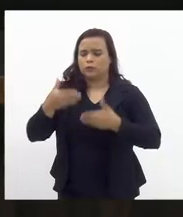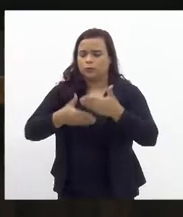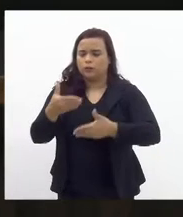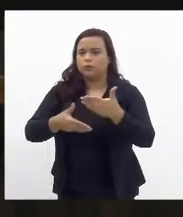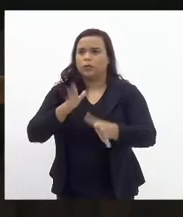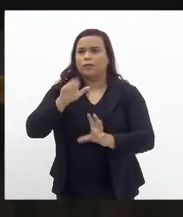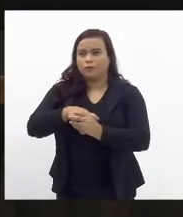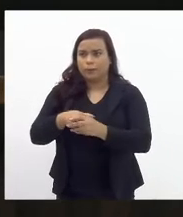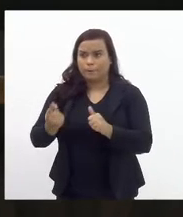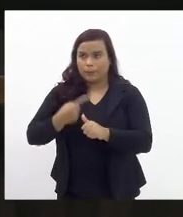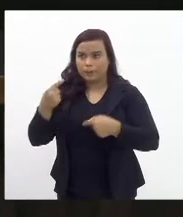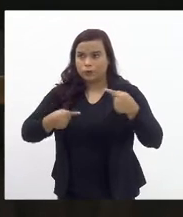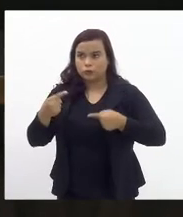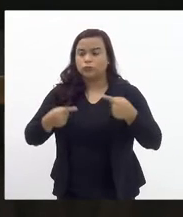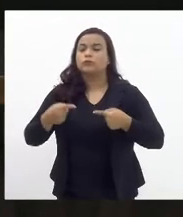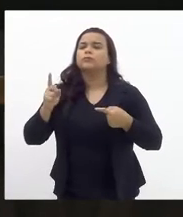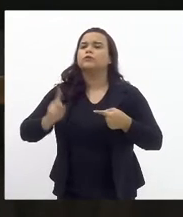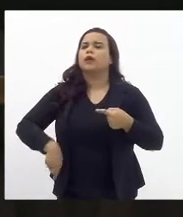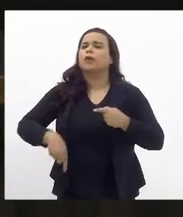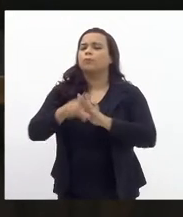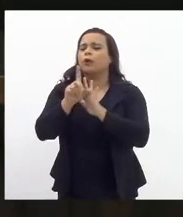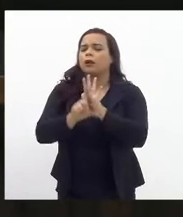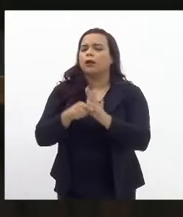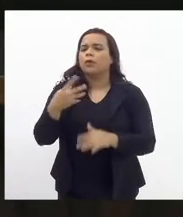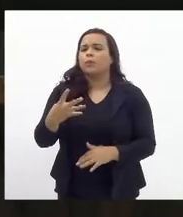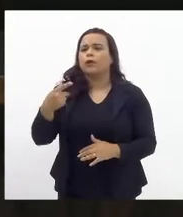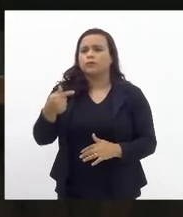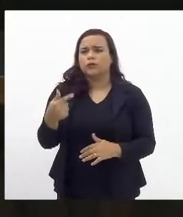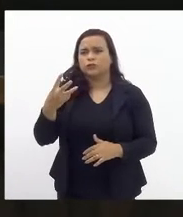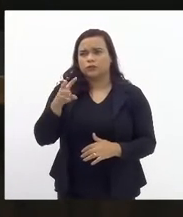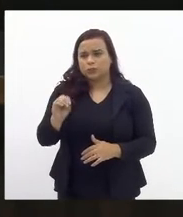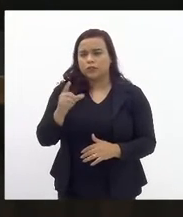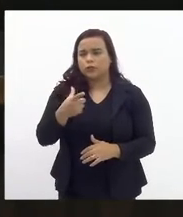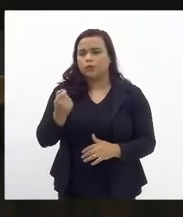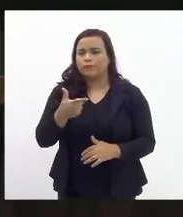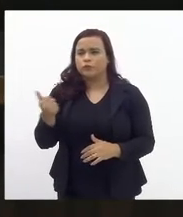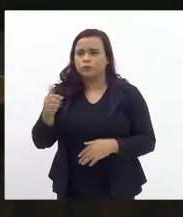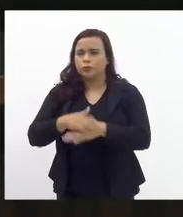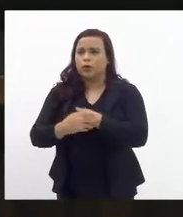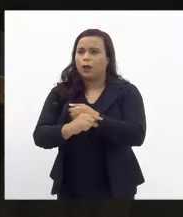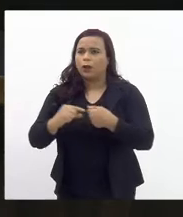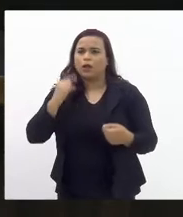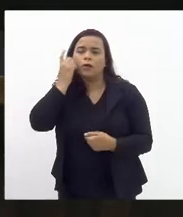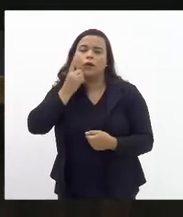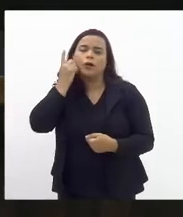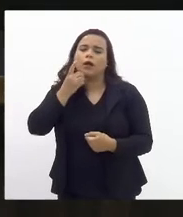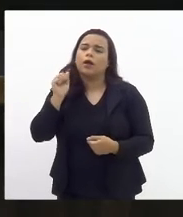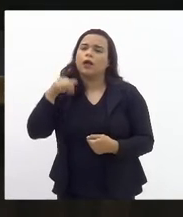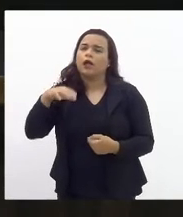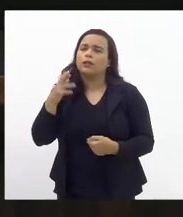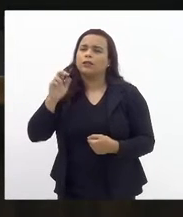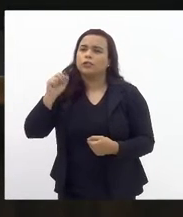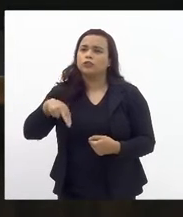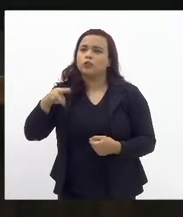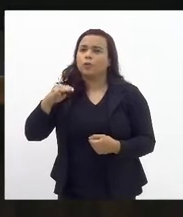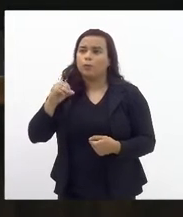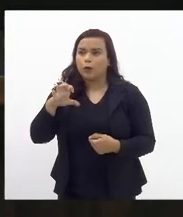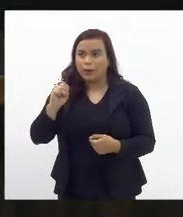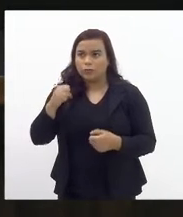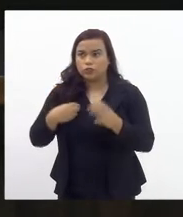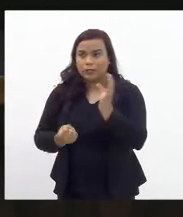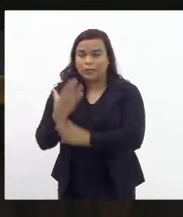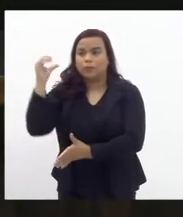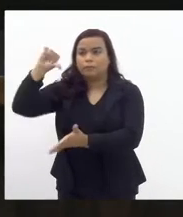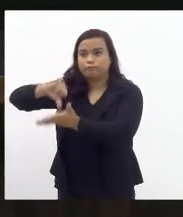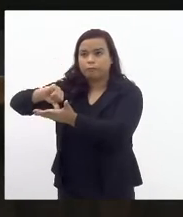discussão, projeto de lei número 4730, de 21, de autoria do deputado Anderson Moraes, que cria o Polo Estadual de